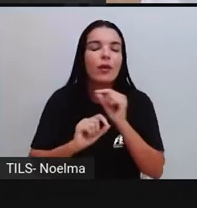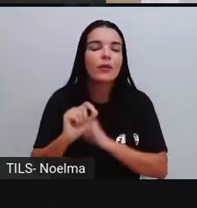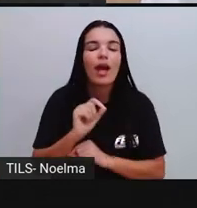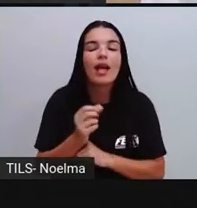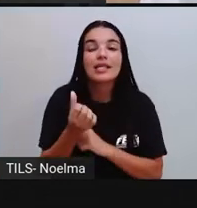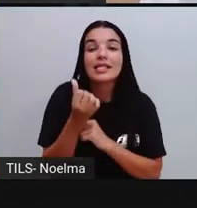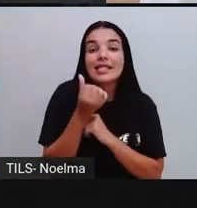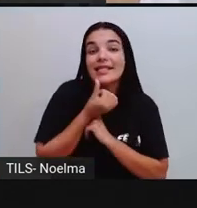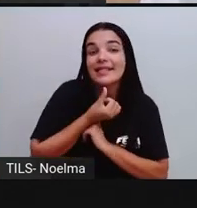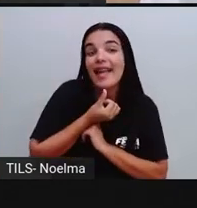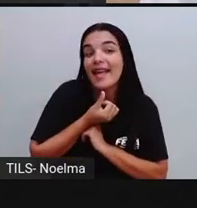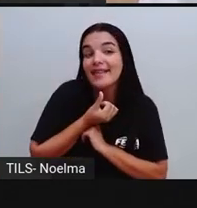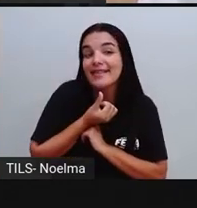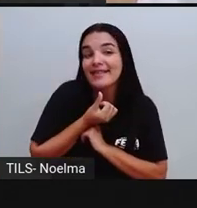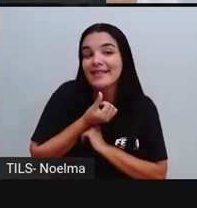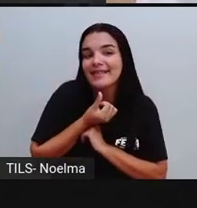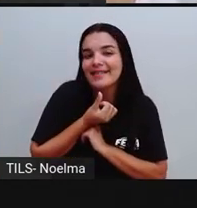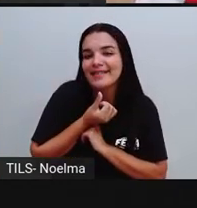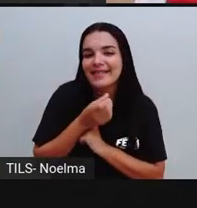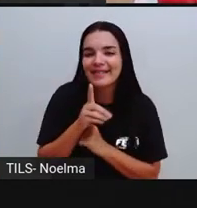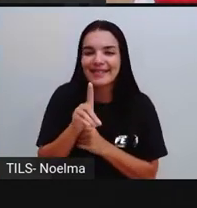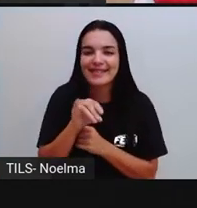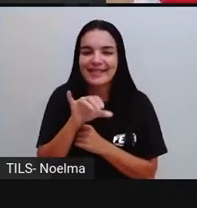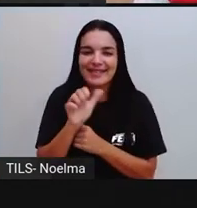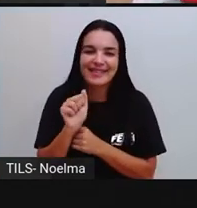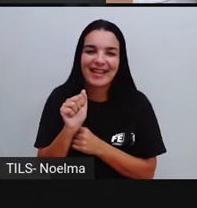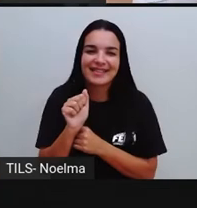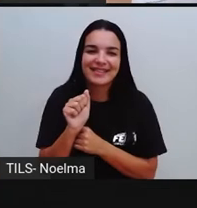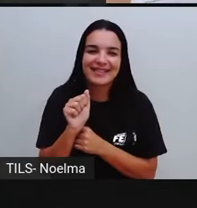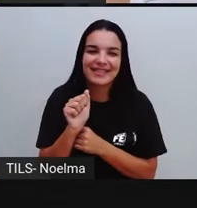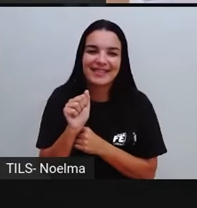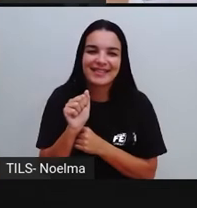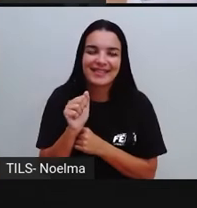dias, segundo ano, estão faltando aí para a nossa batalha?